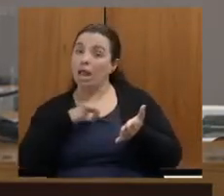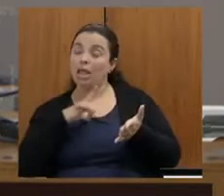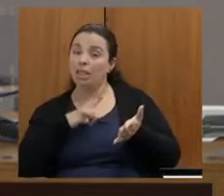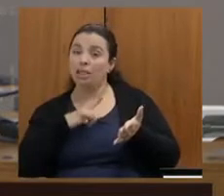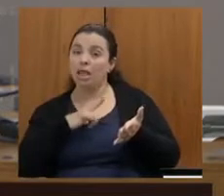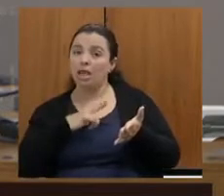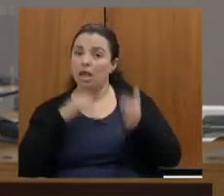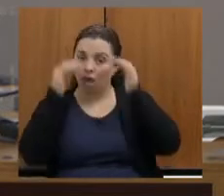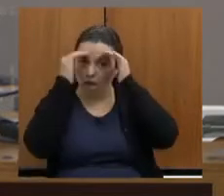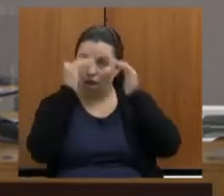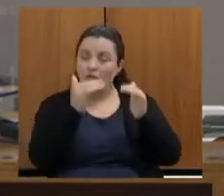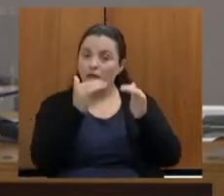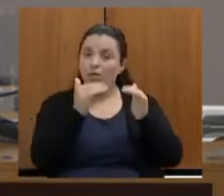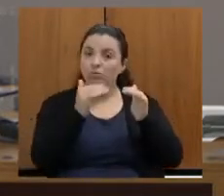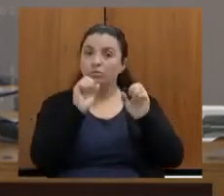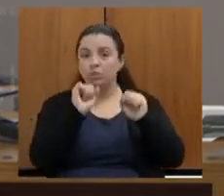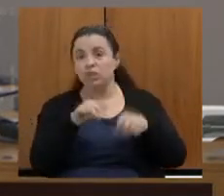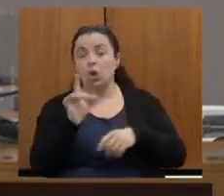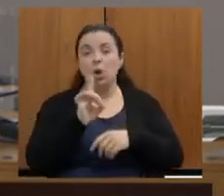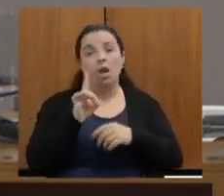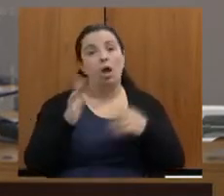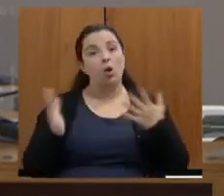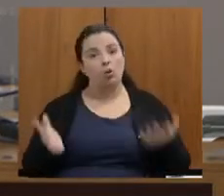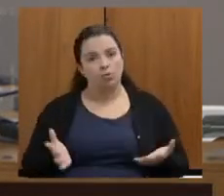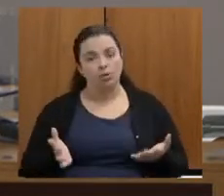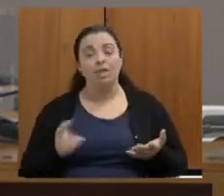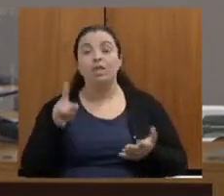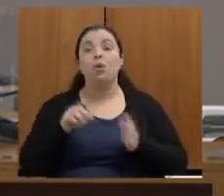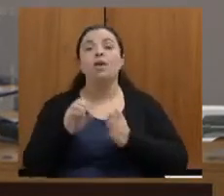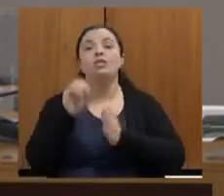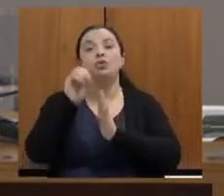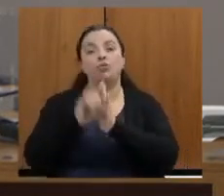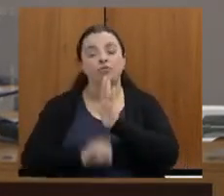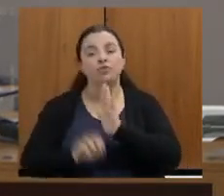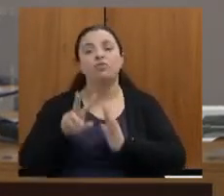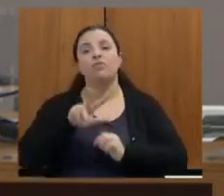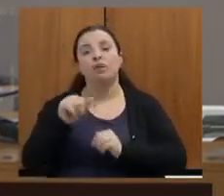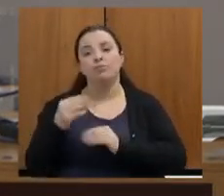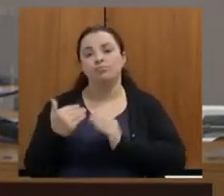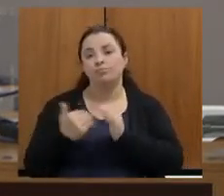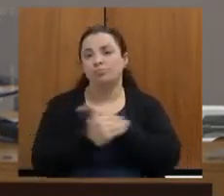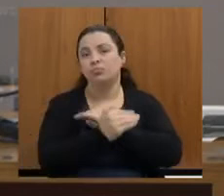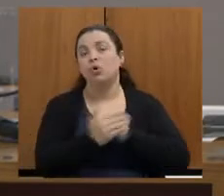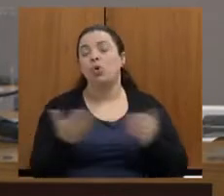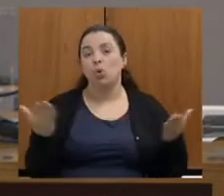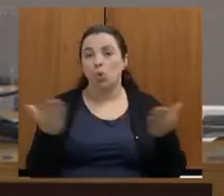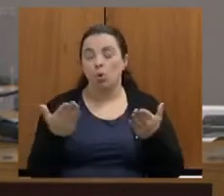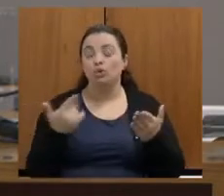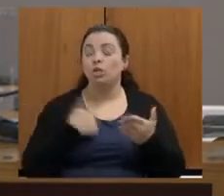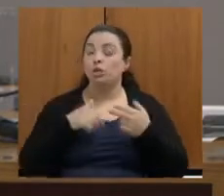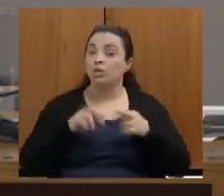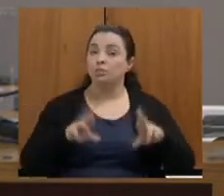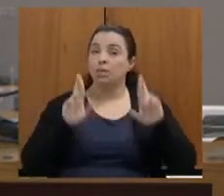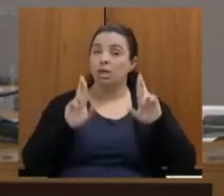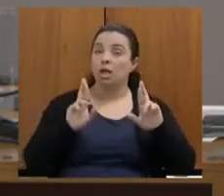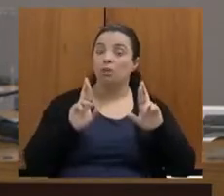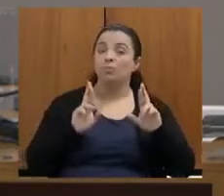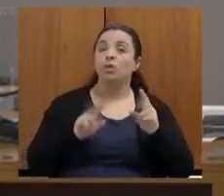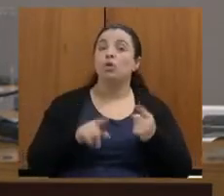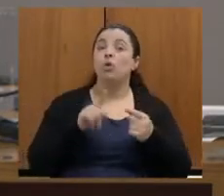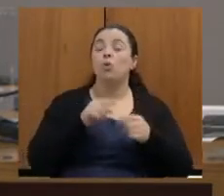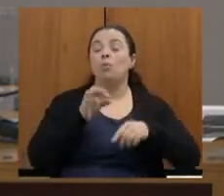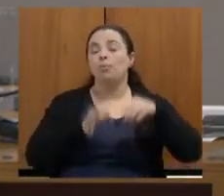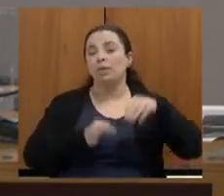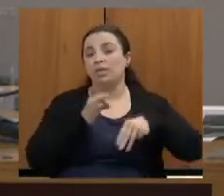atingidos esta este Ofício nós vamos ver meter hoje e Esperamos que o Conselho Nacional de Justiça e o